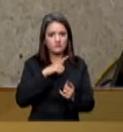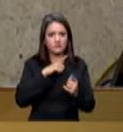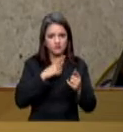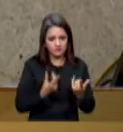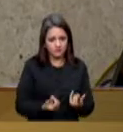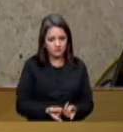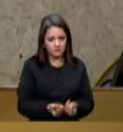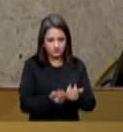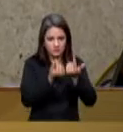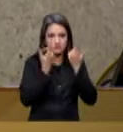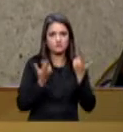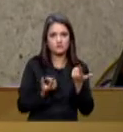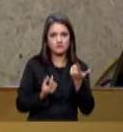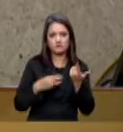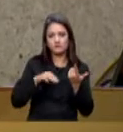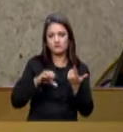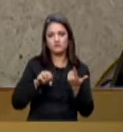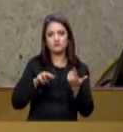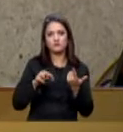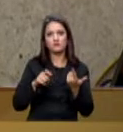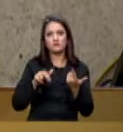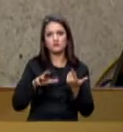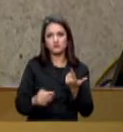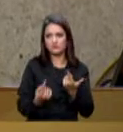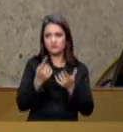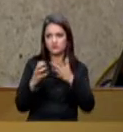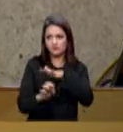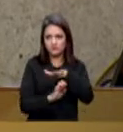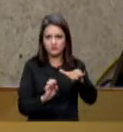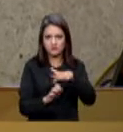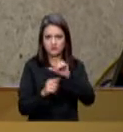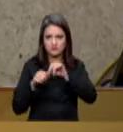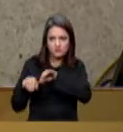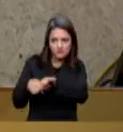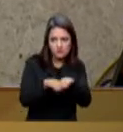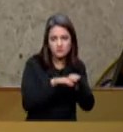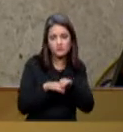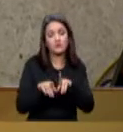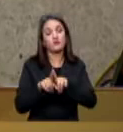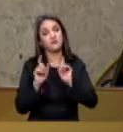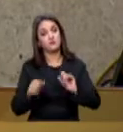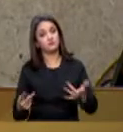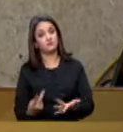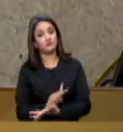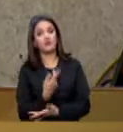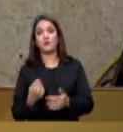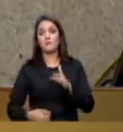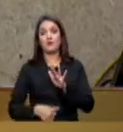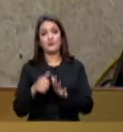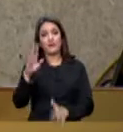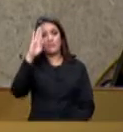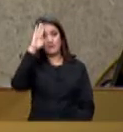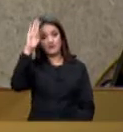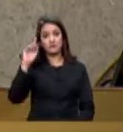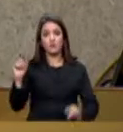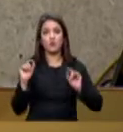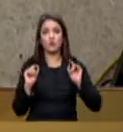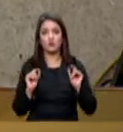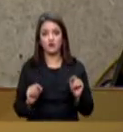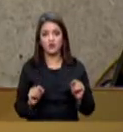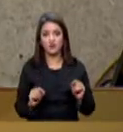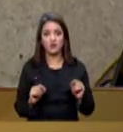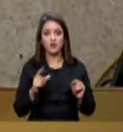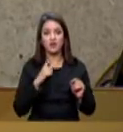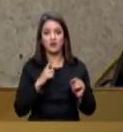econômicas e podem ser teoricamente elaboradas. A primeira e principal delas é a forte prevalência